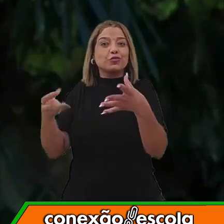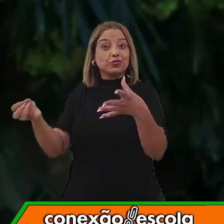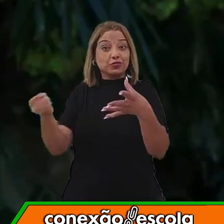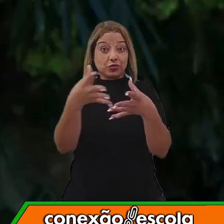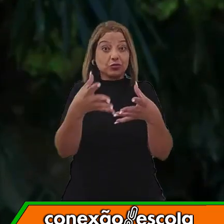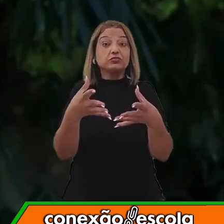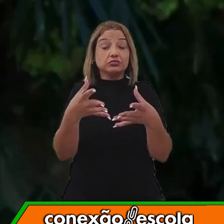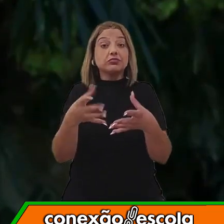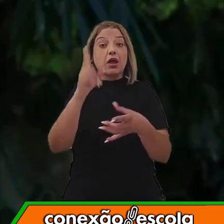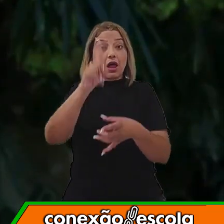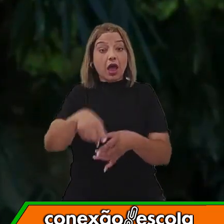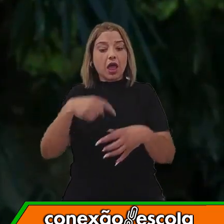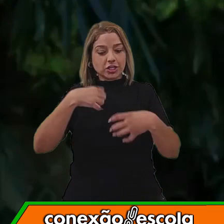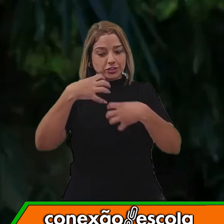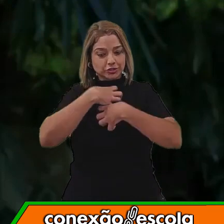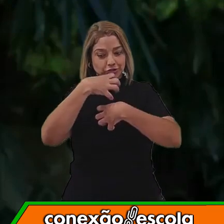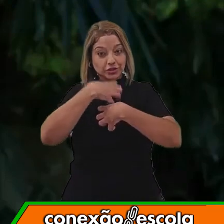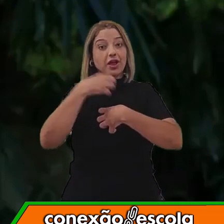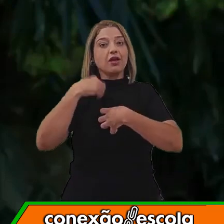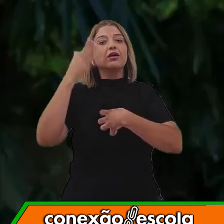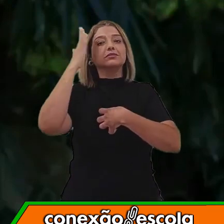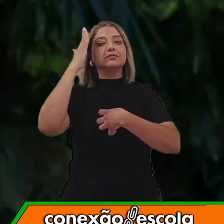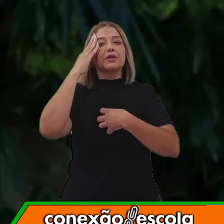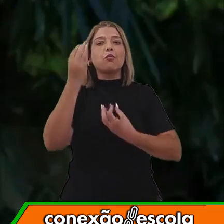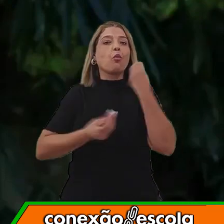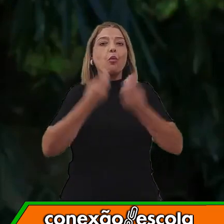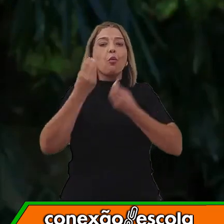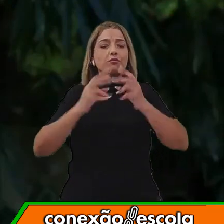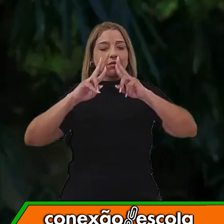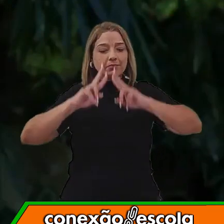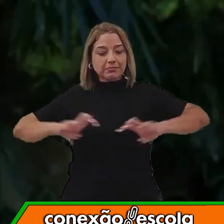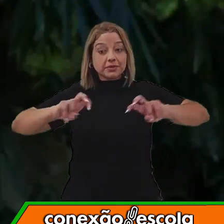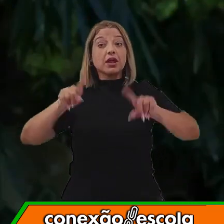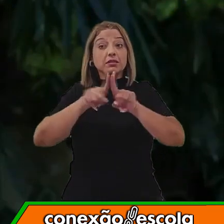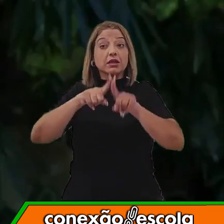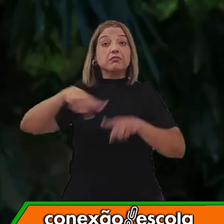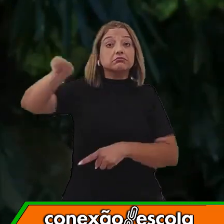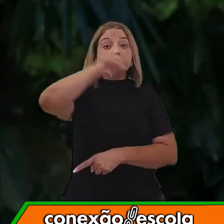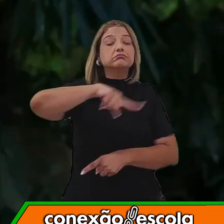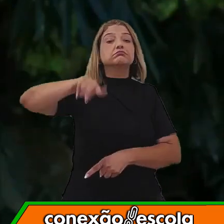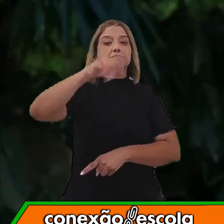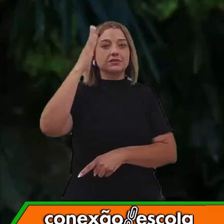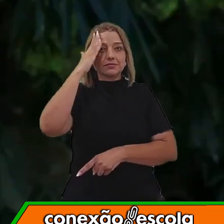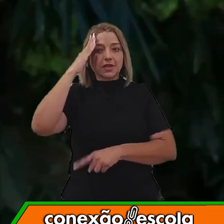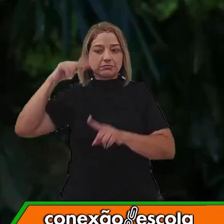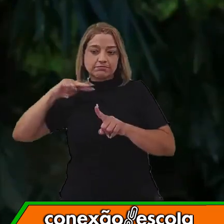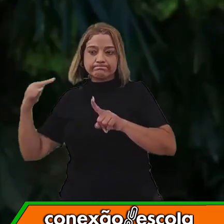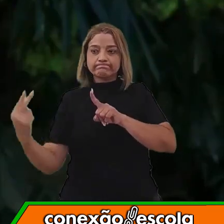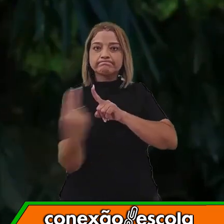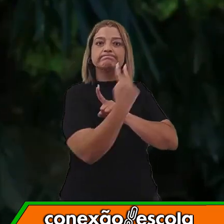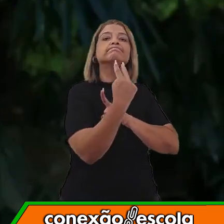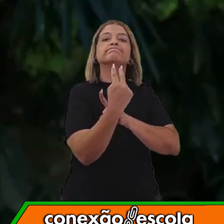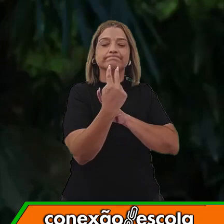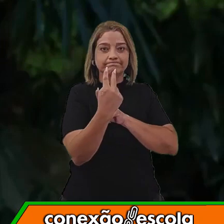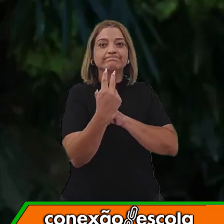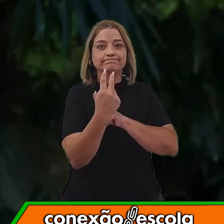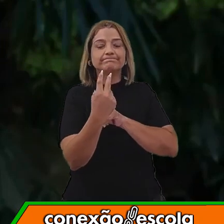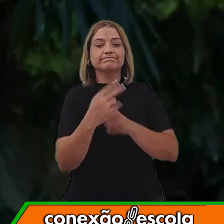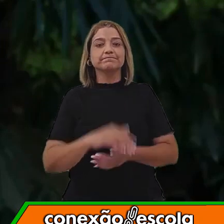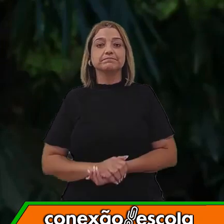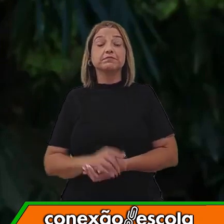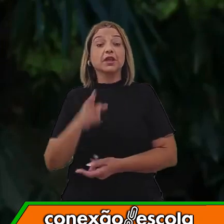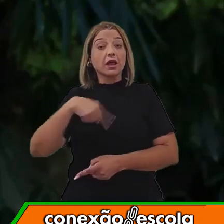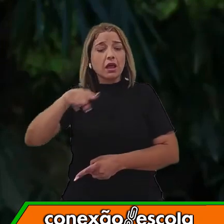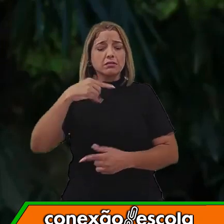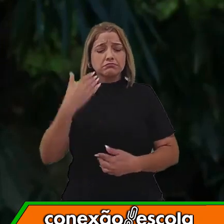através dos sentidos. Isso, as primeiras linguagens que o corpo utiliza para ser e estar no mundo. E ao longo do